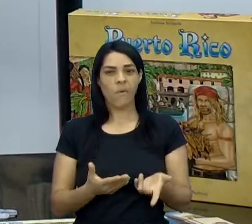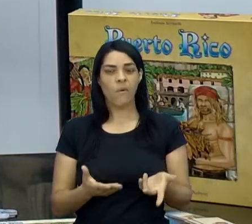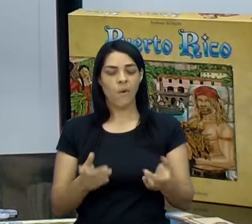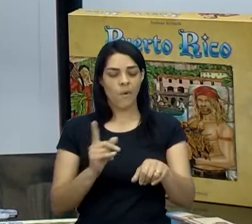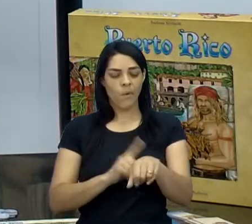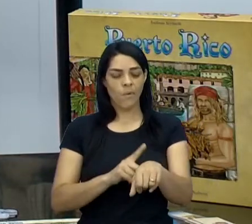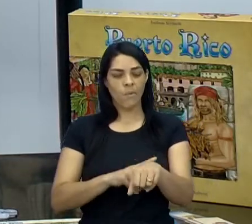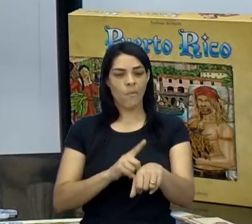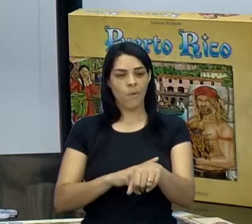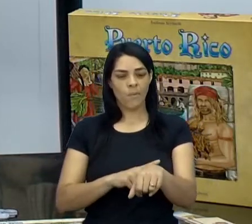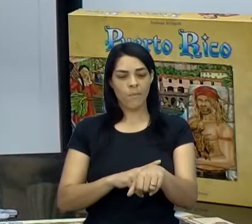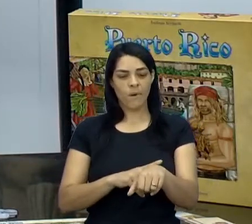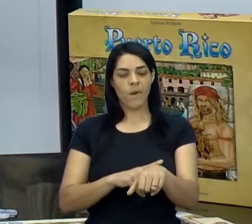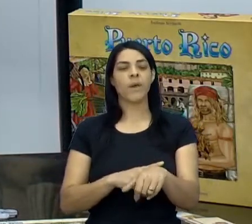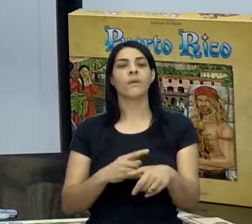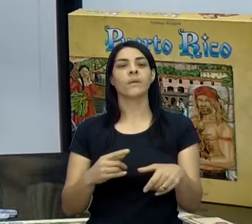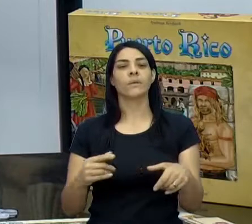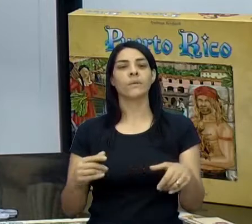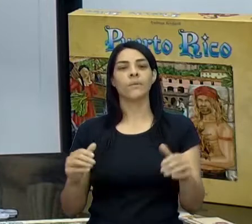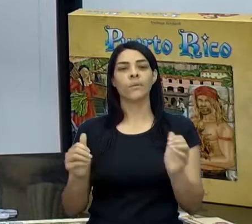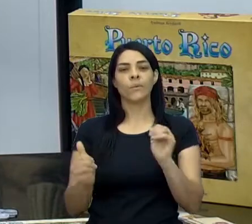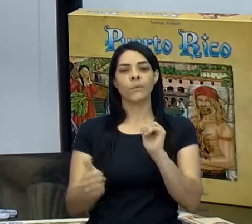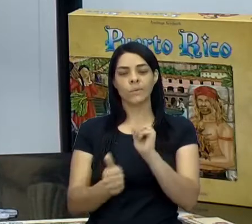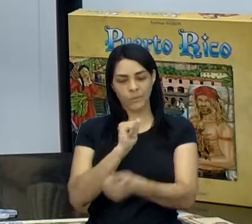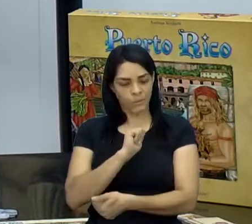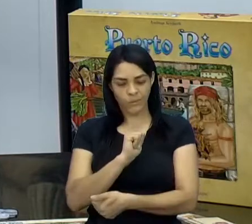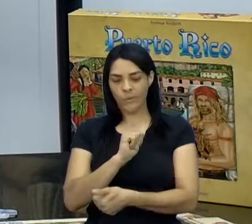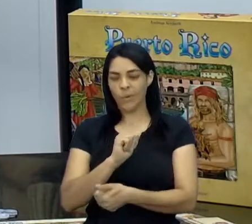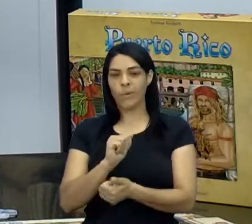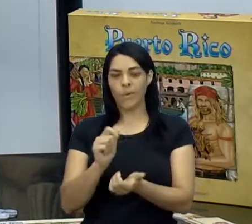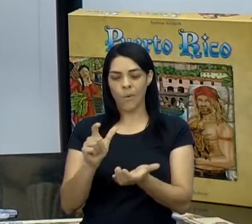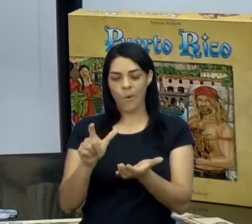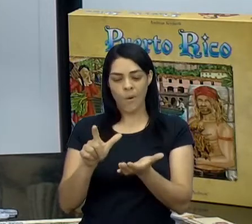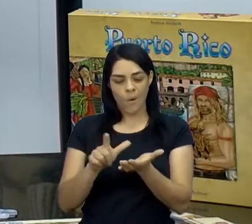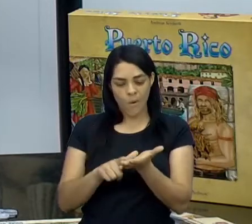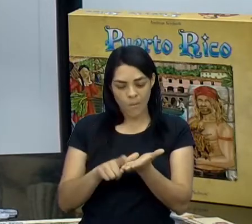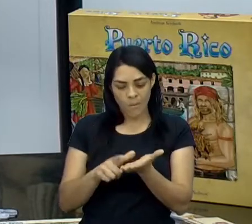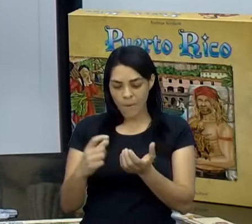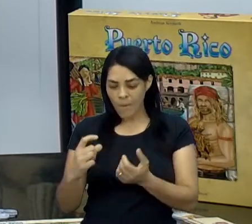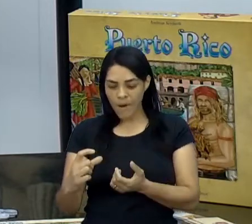jogo que acontecer sair uma carta lá,